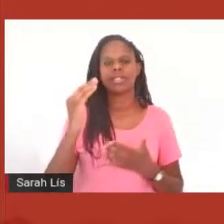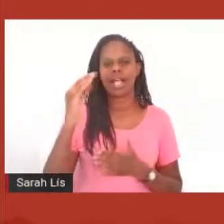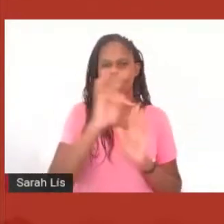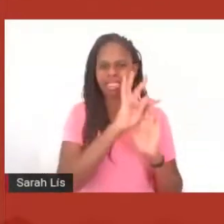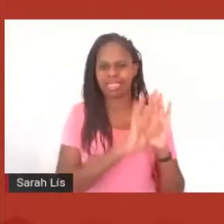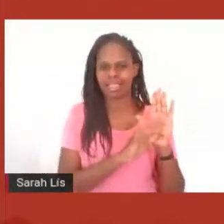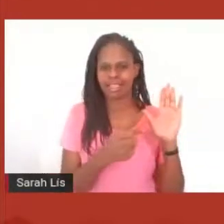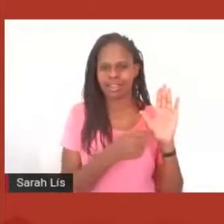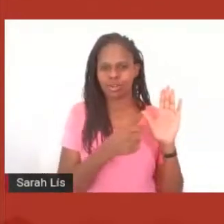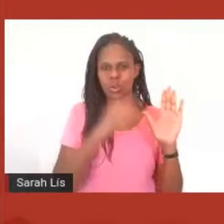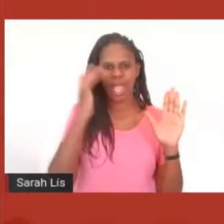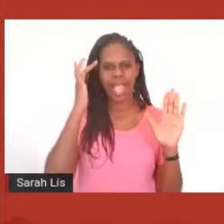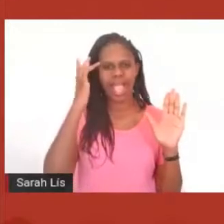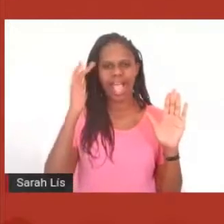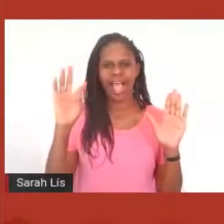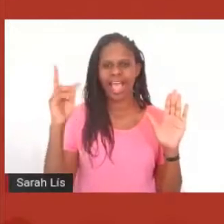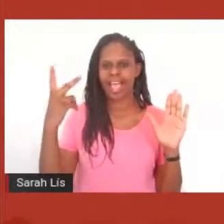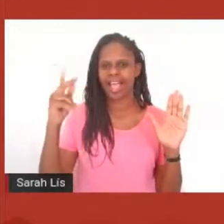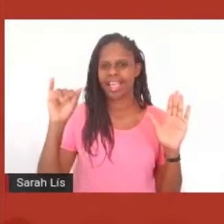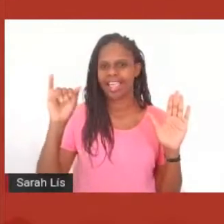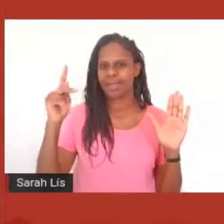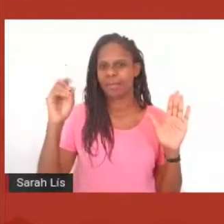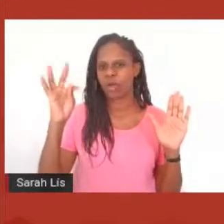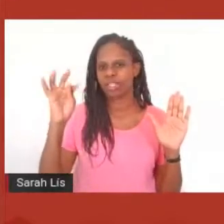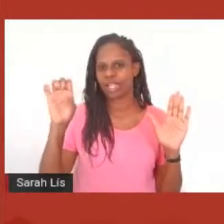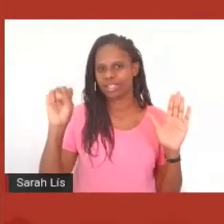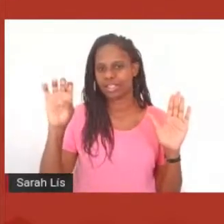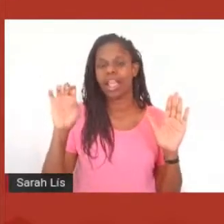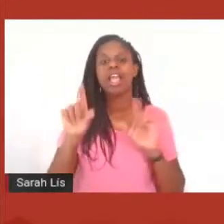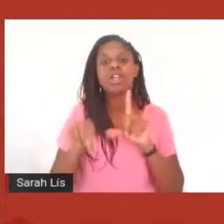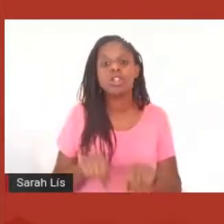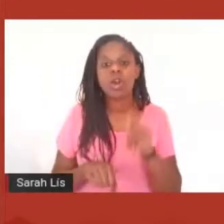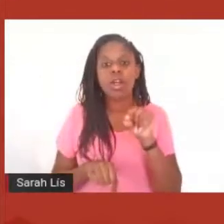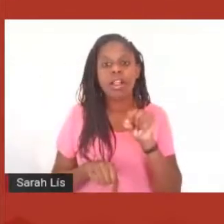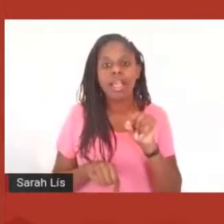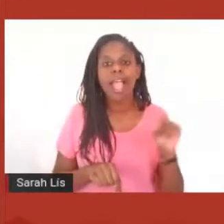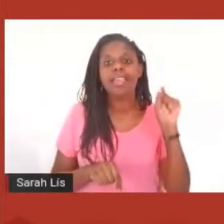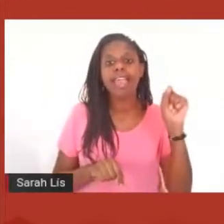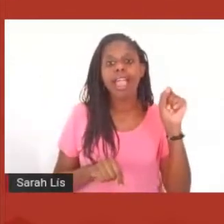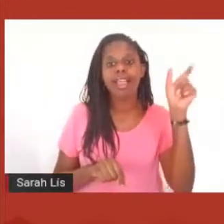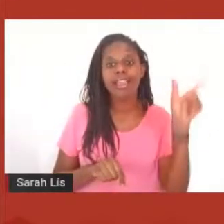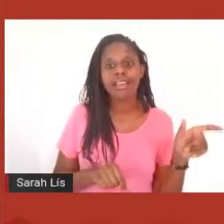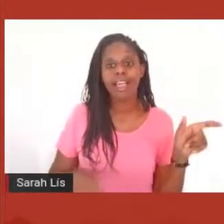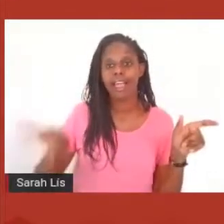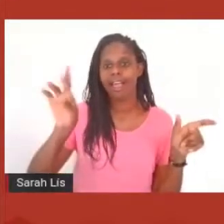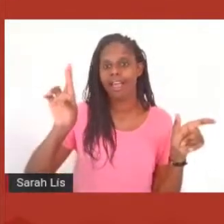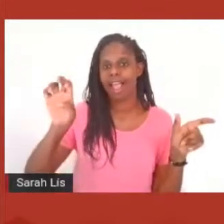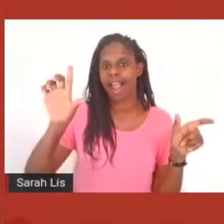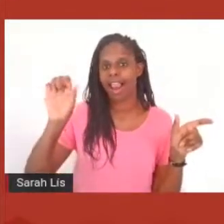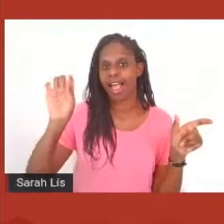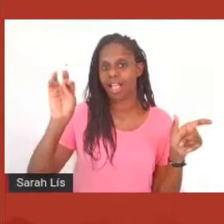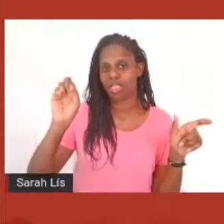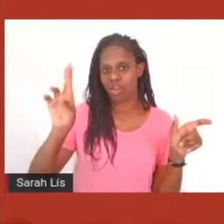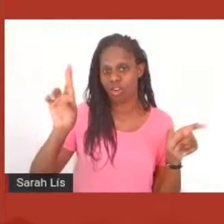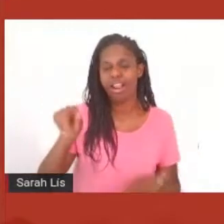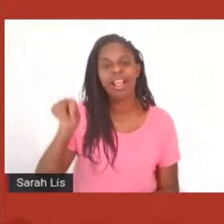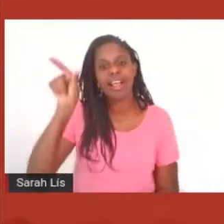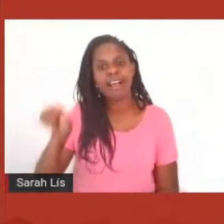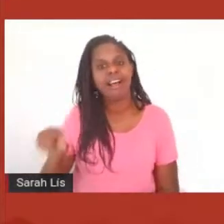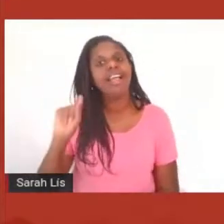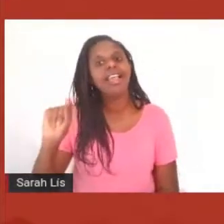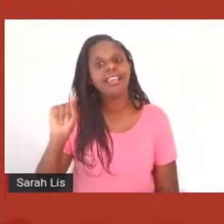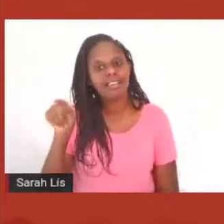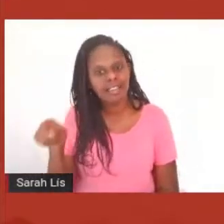é escolher um coordenador e um relator dentro do grupo dos participantes. Vamos nos voluntariar. Vamos lá,